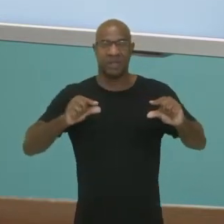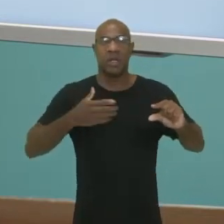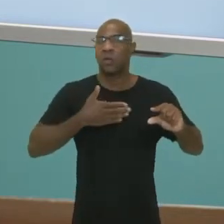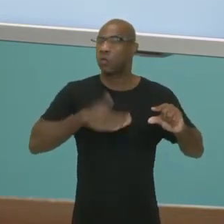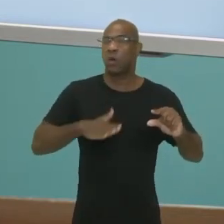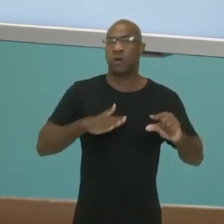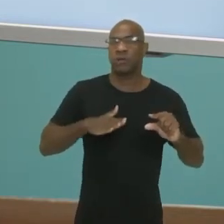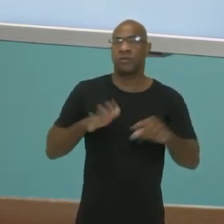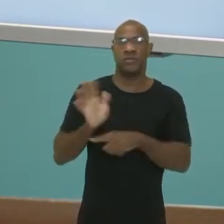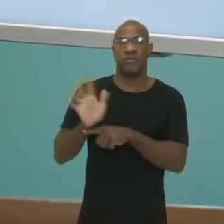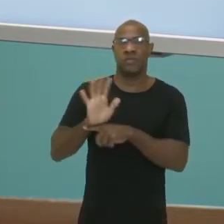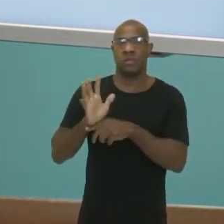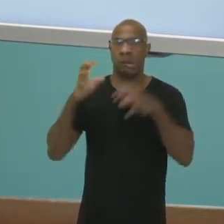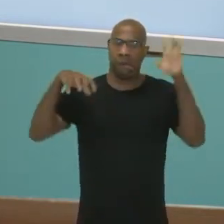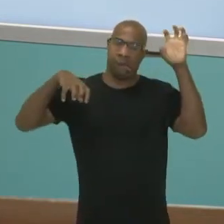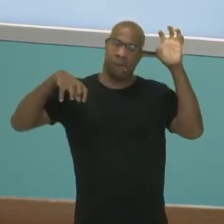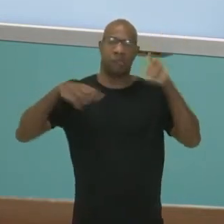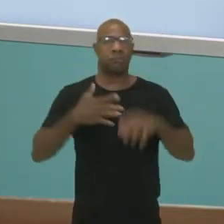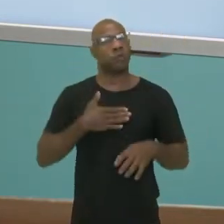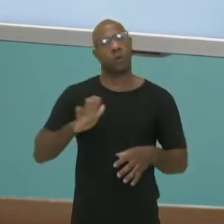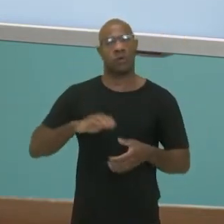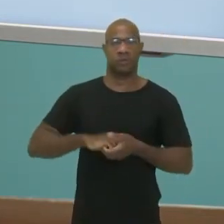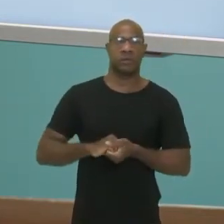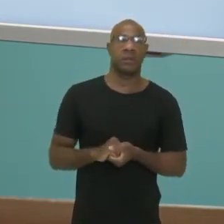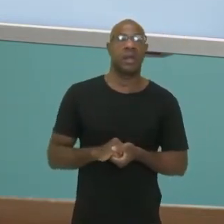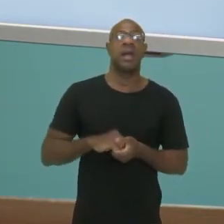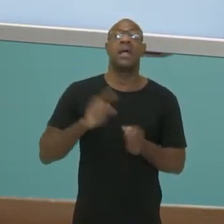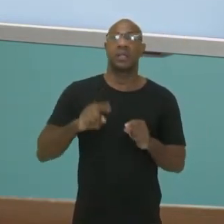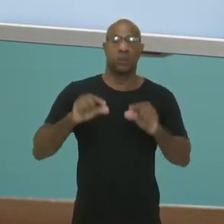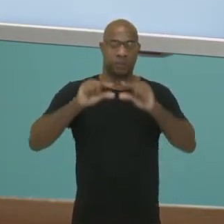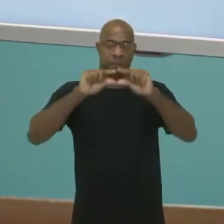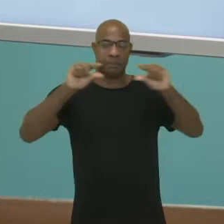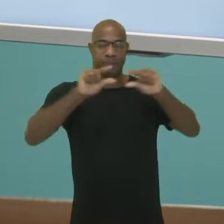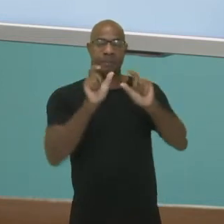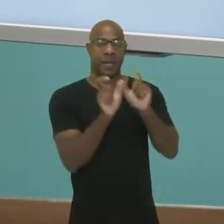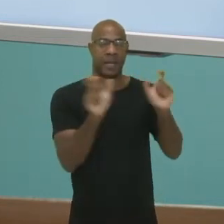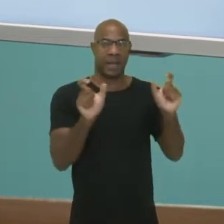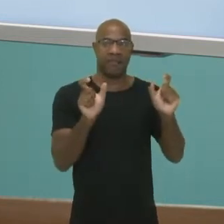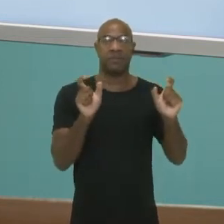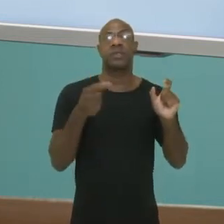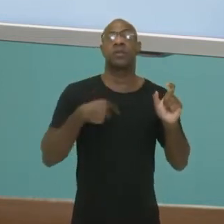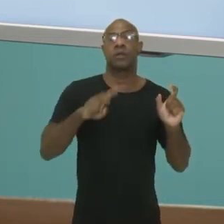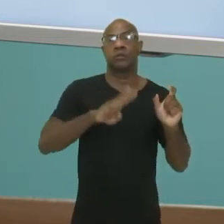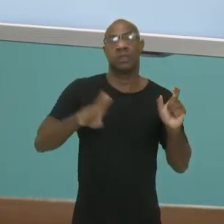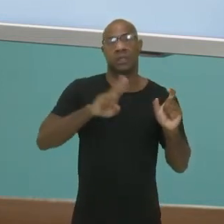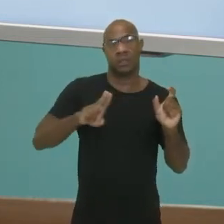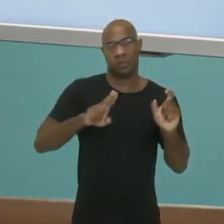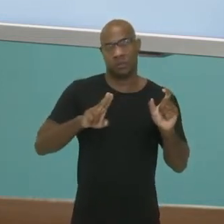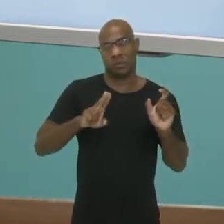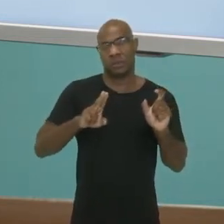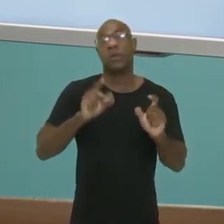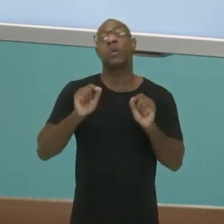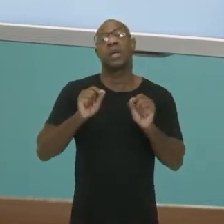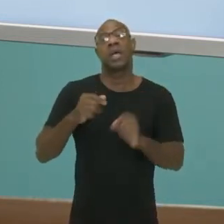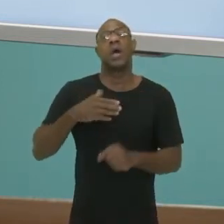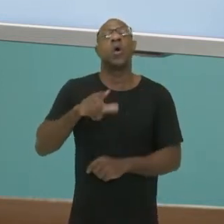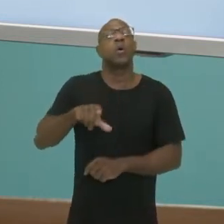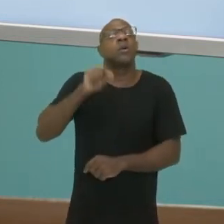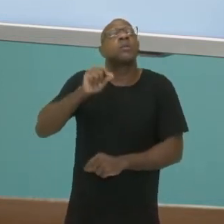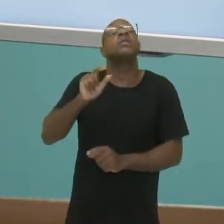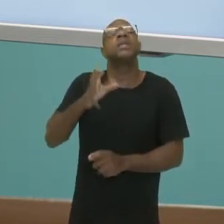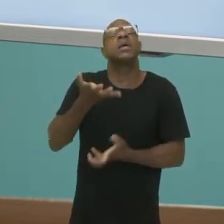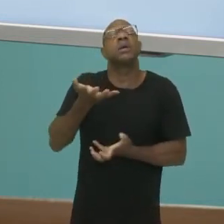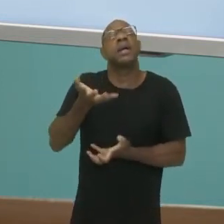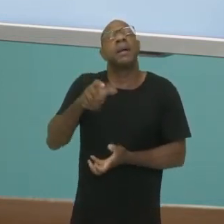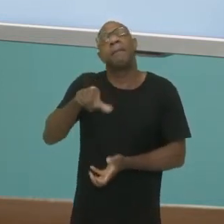a mim sim. Tranquilo? Então, são expressões que utilizamos para expressar gustos. A mim me gusta,